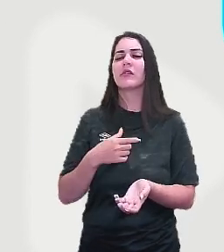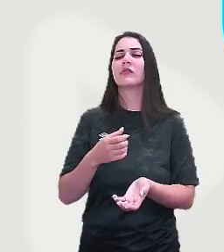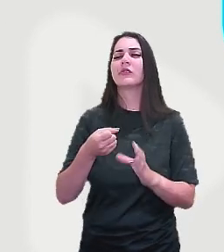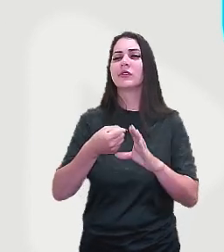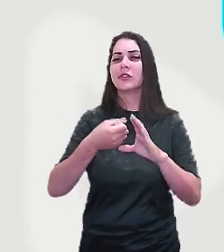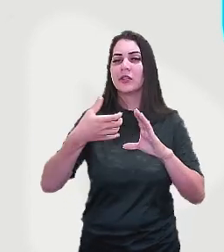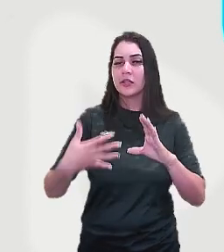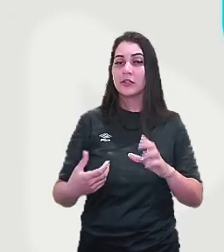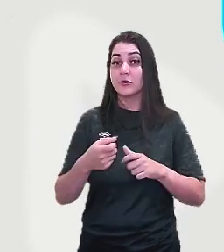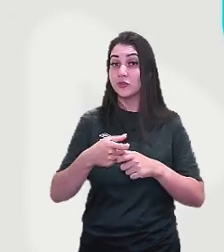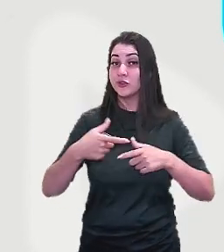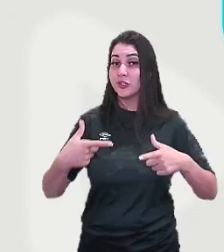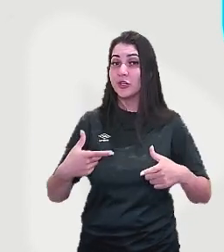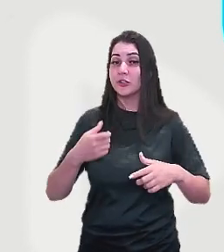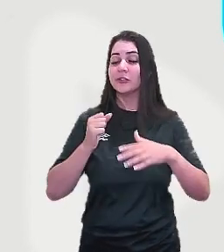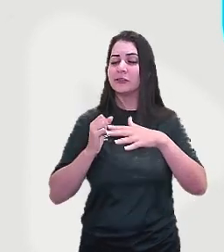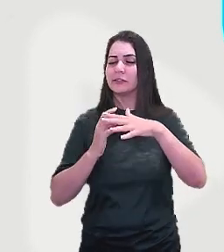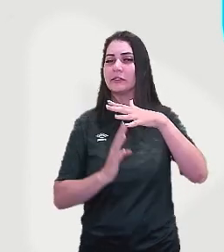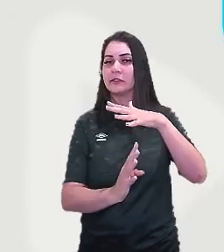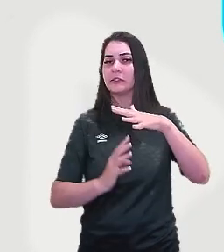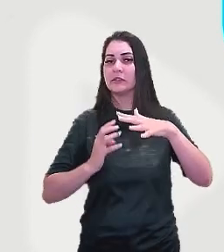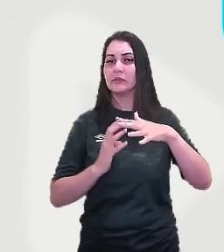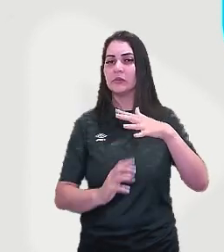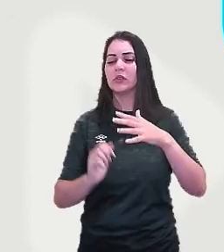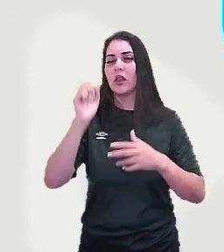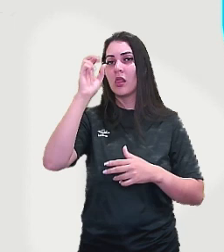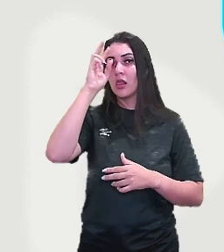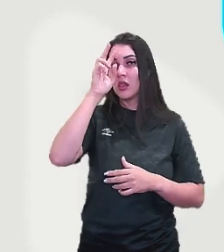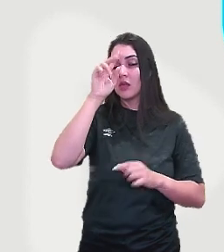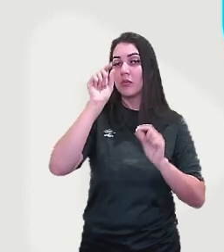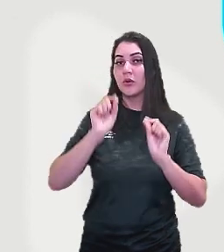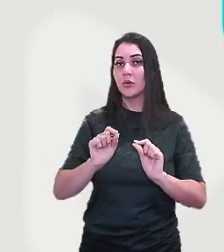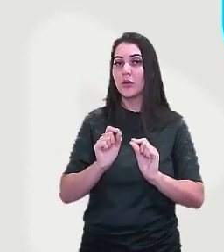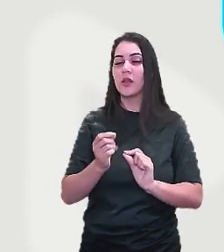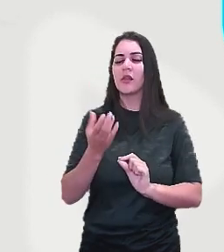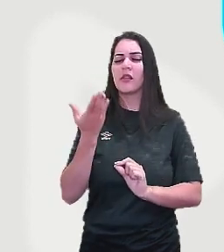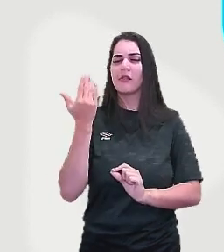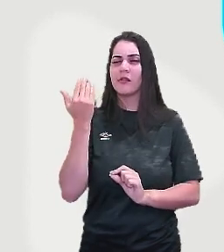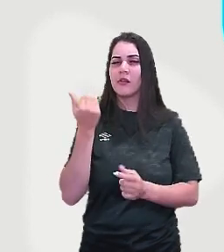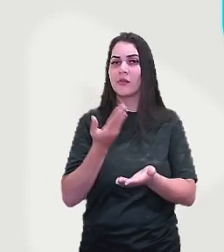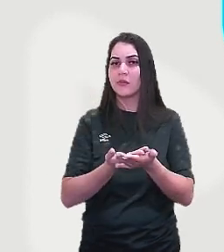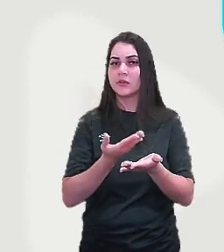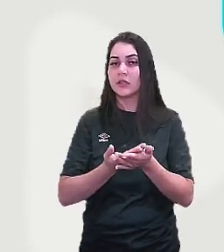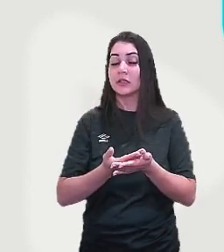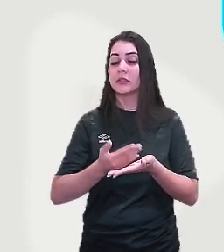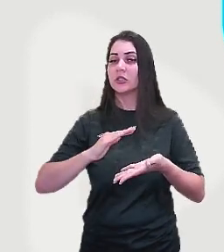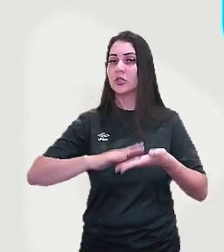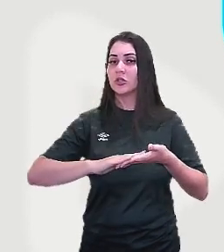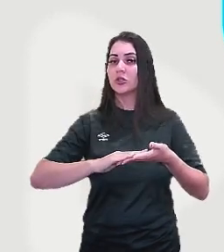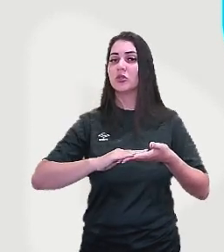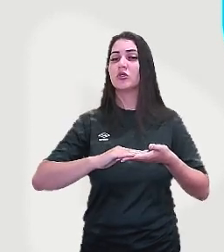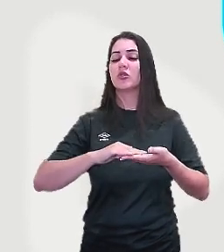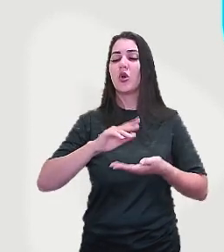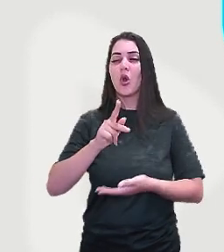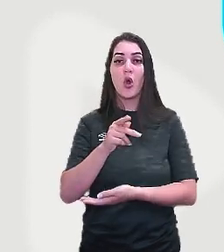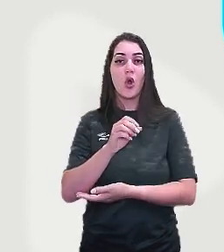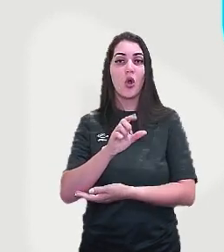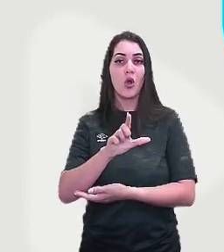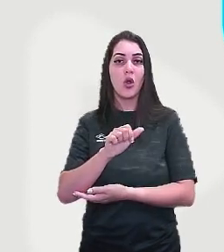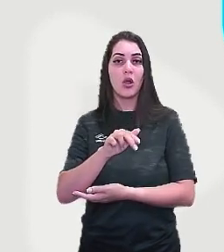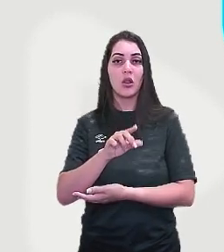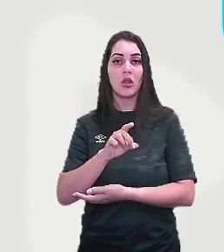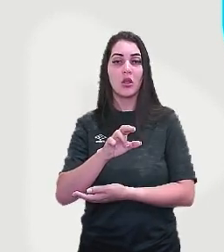das aulas passadas que os holandeses contribuíram muito sobre a nossa economia, nossa